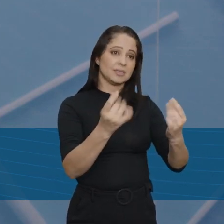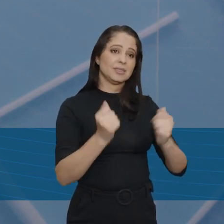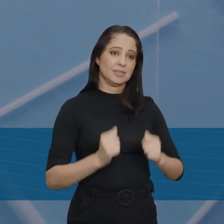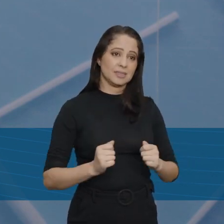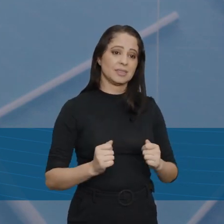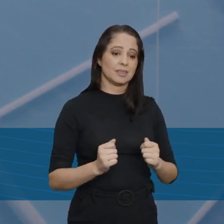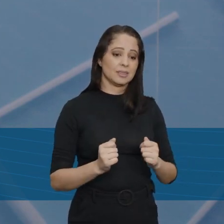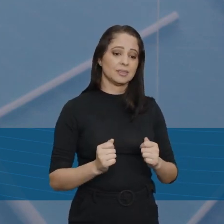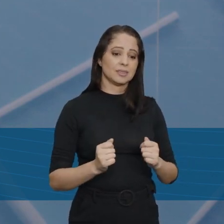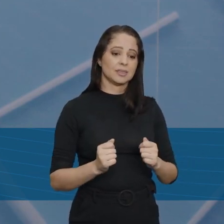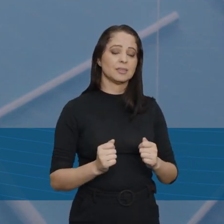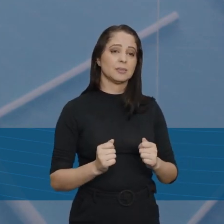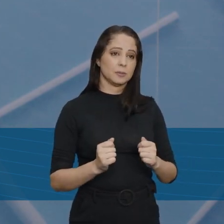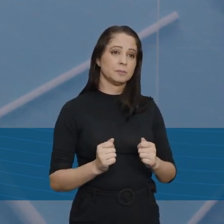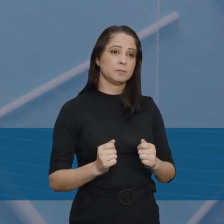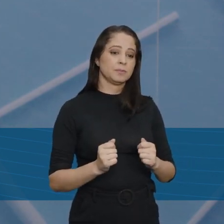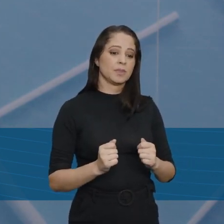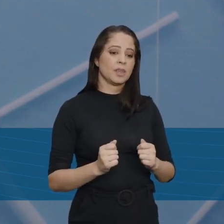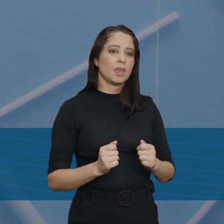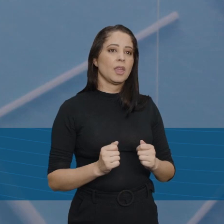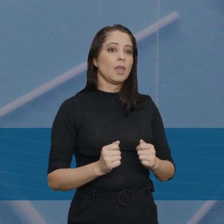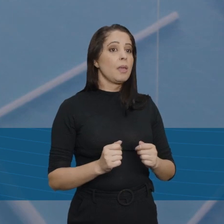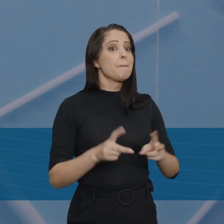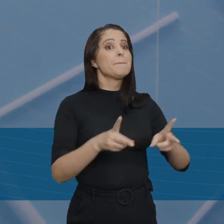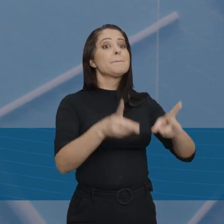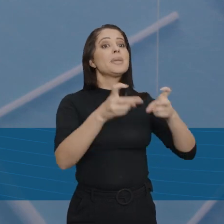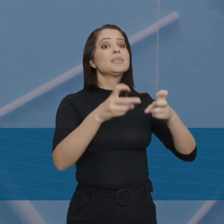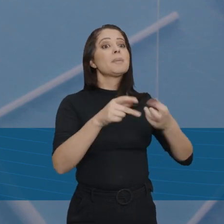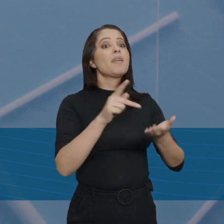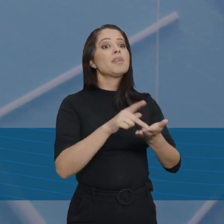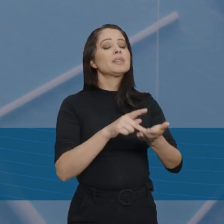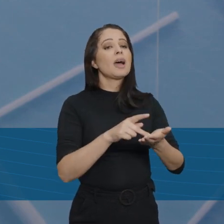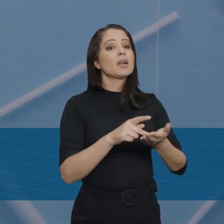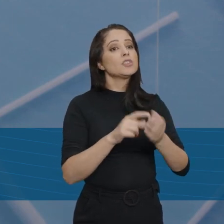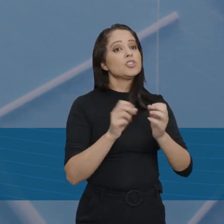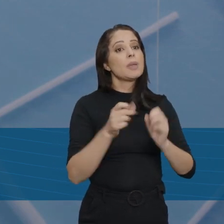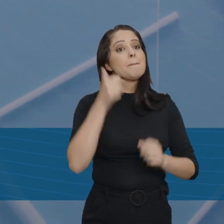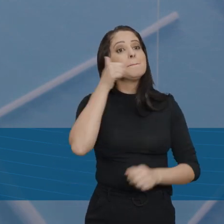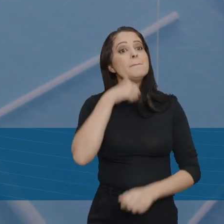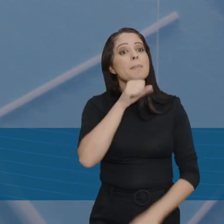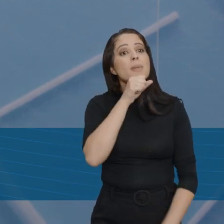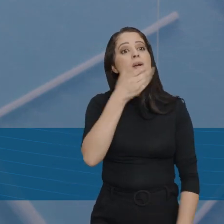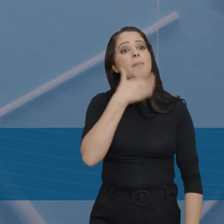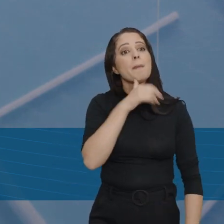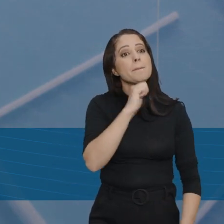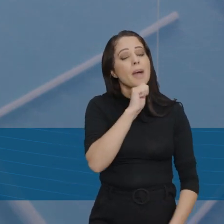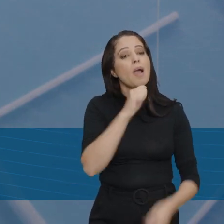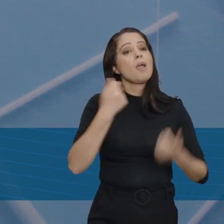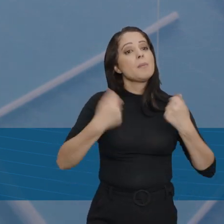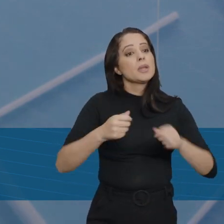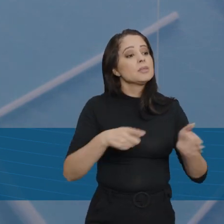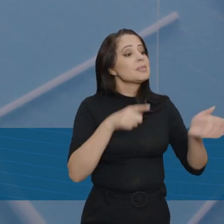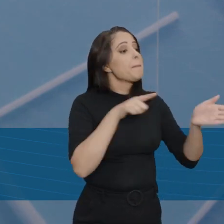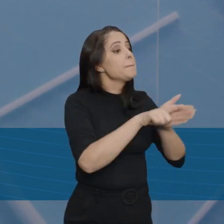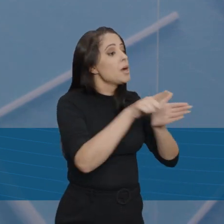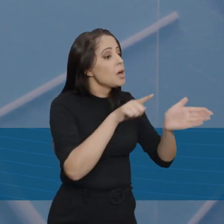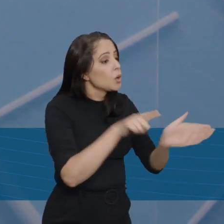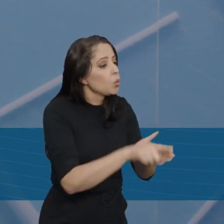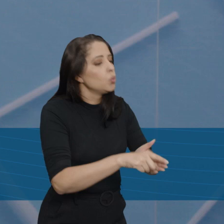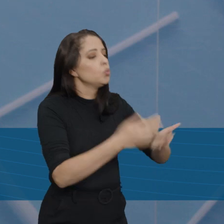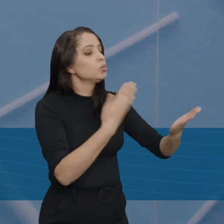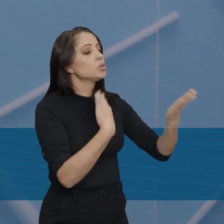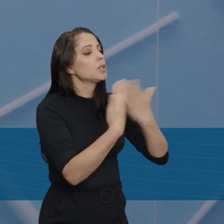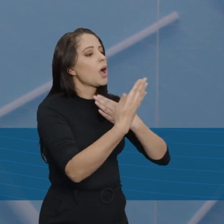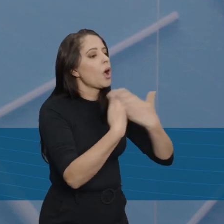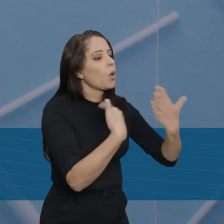estava colocando para poder dimensionar o que está acontecendo e perguntar, né, gente? Acho que sempre perguntar, né,